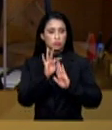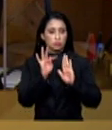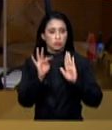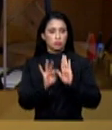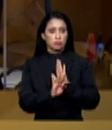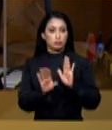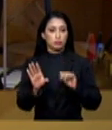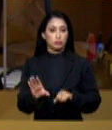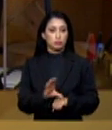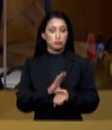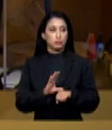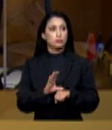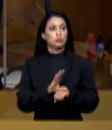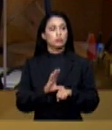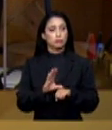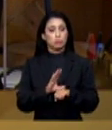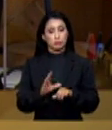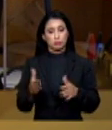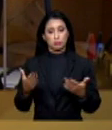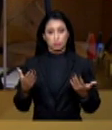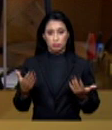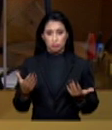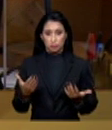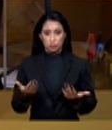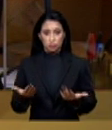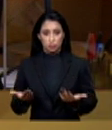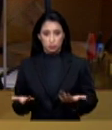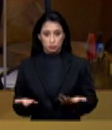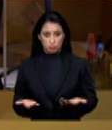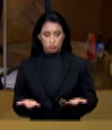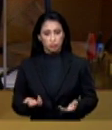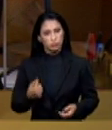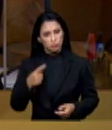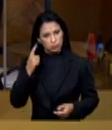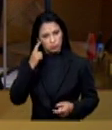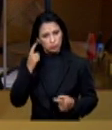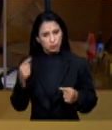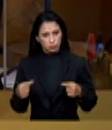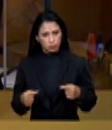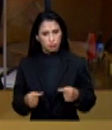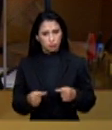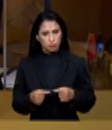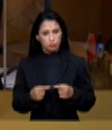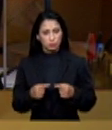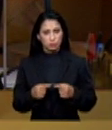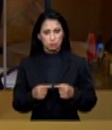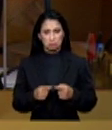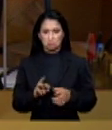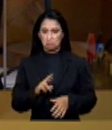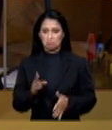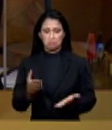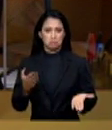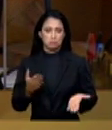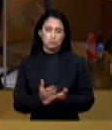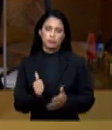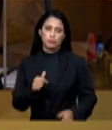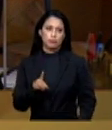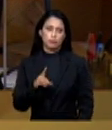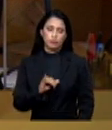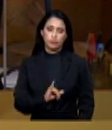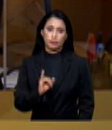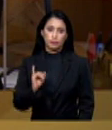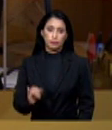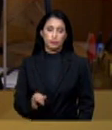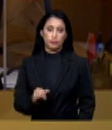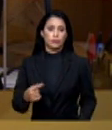texto constitucional culturas diversas razões eu considero que nesse ponto improcedente adin no